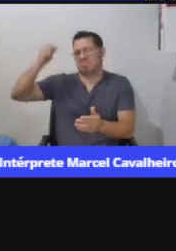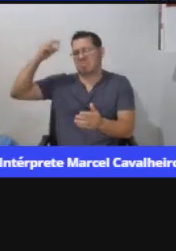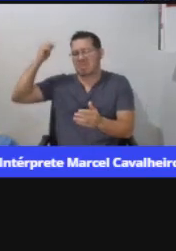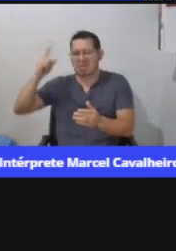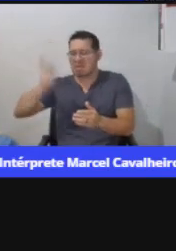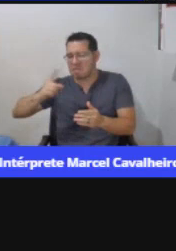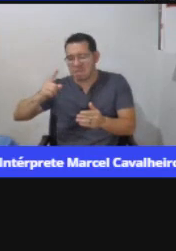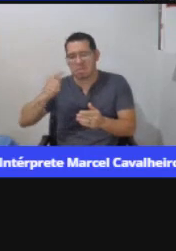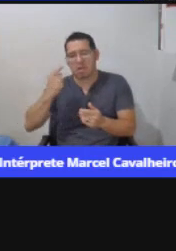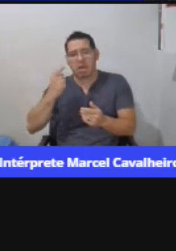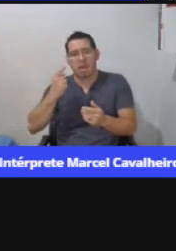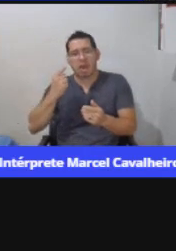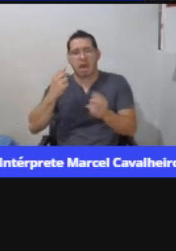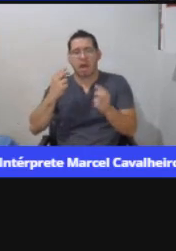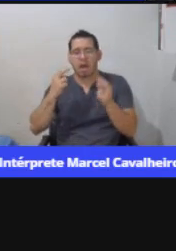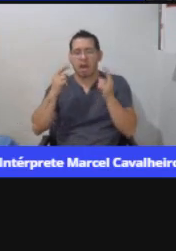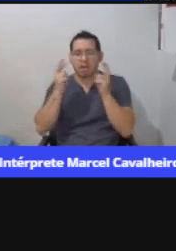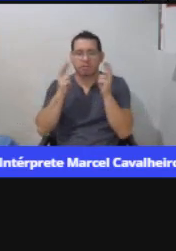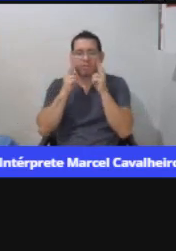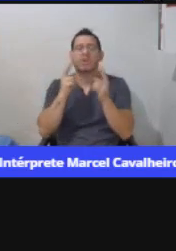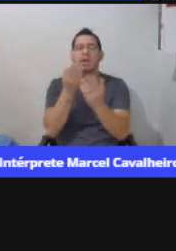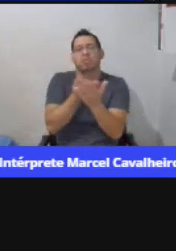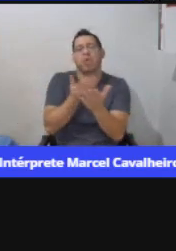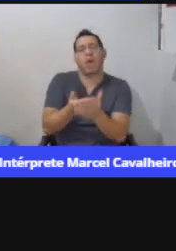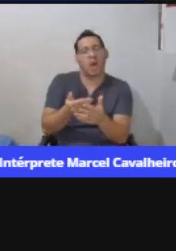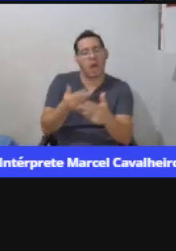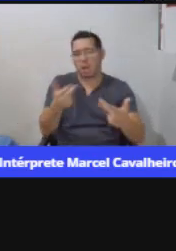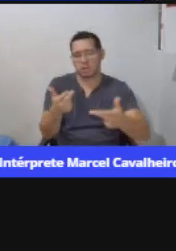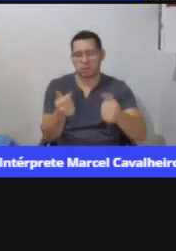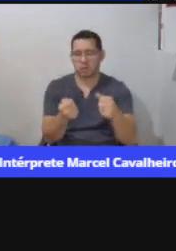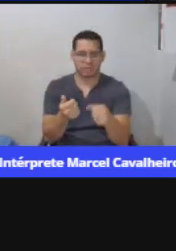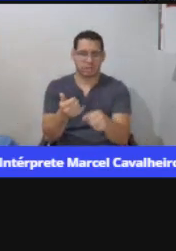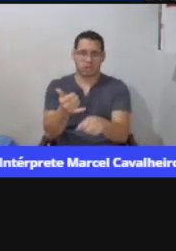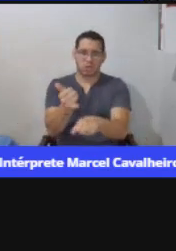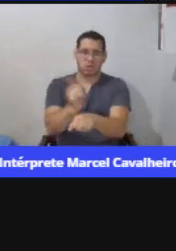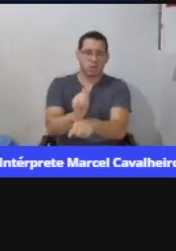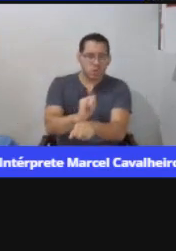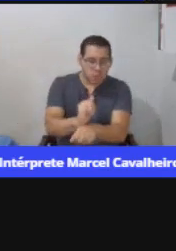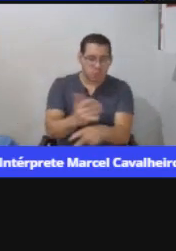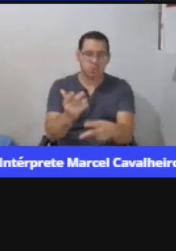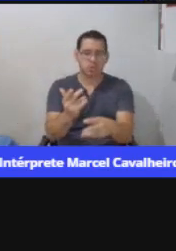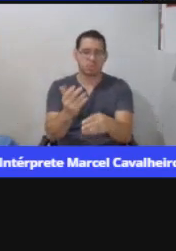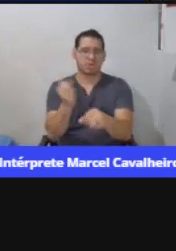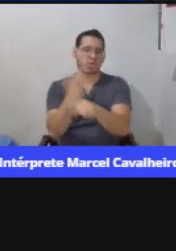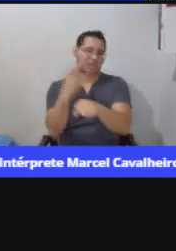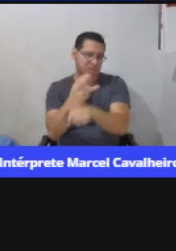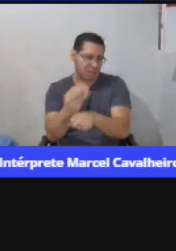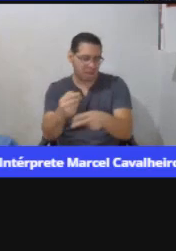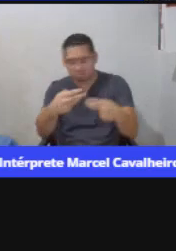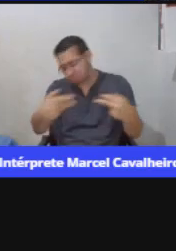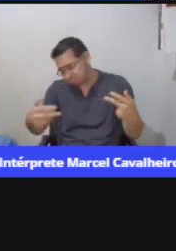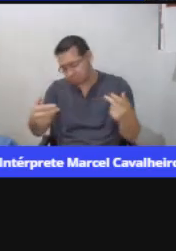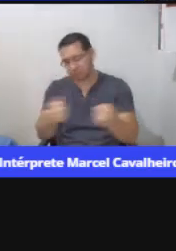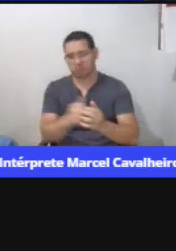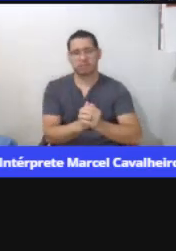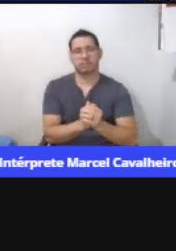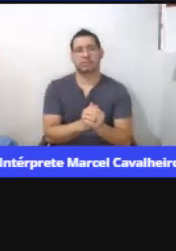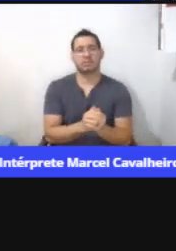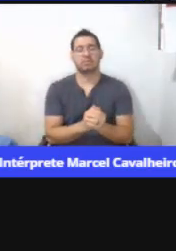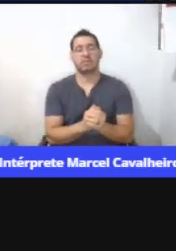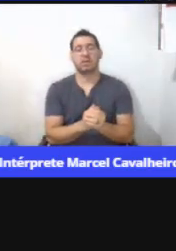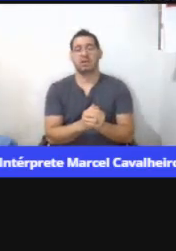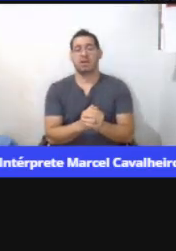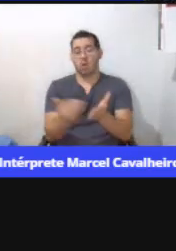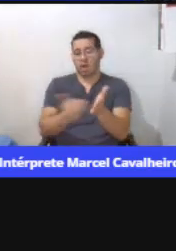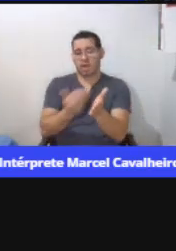entrando nos canais que são utilizados pelo professor para chegar até esse aluno, não está mandando o